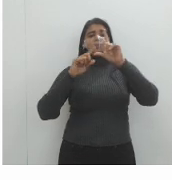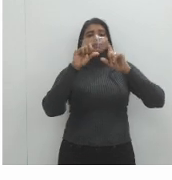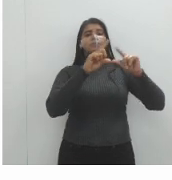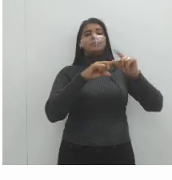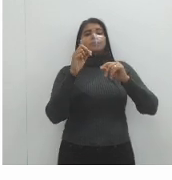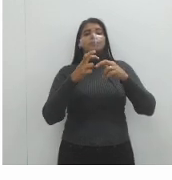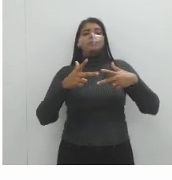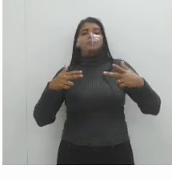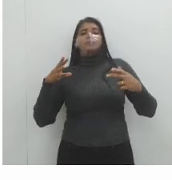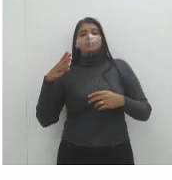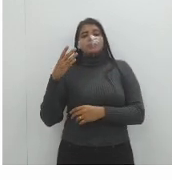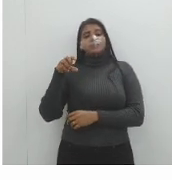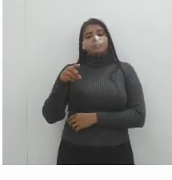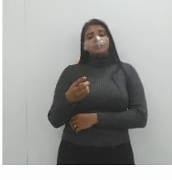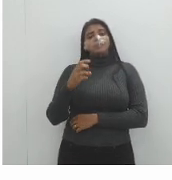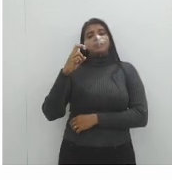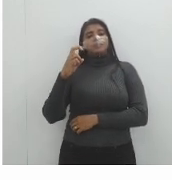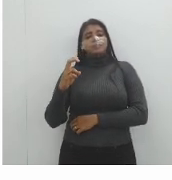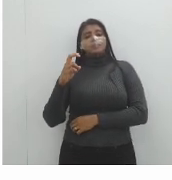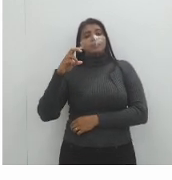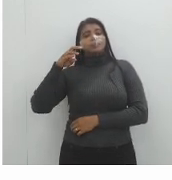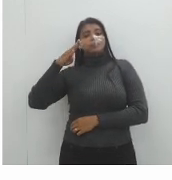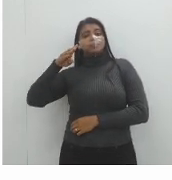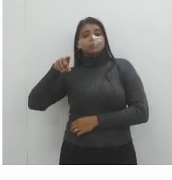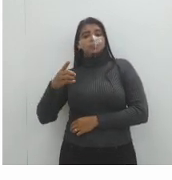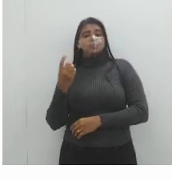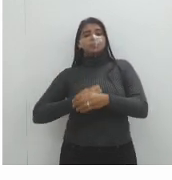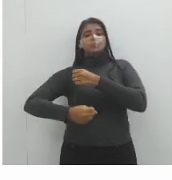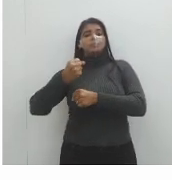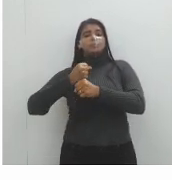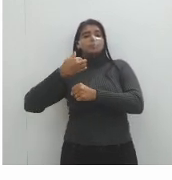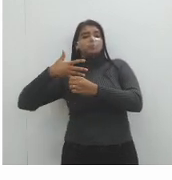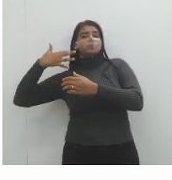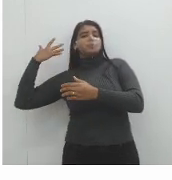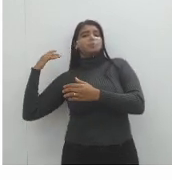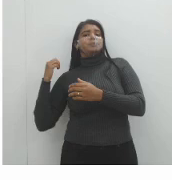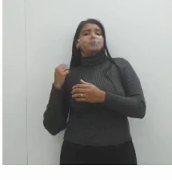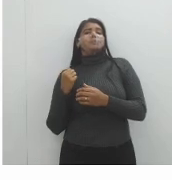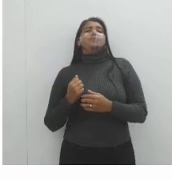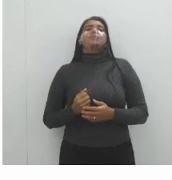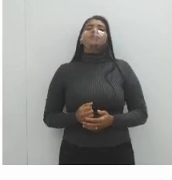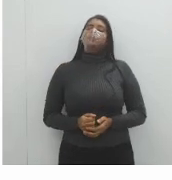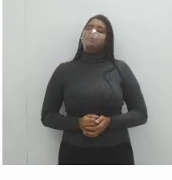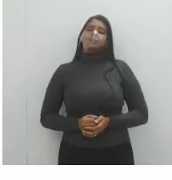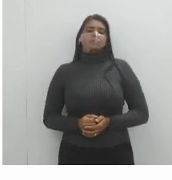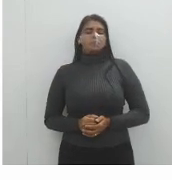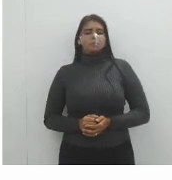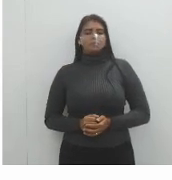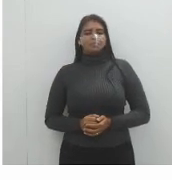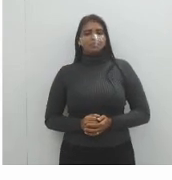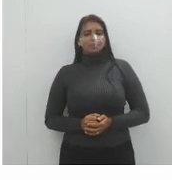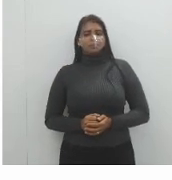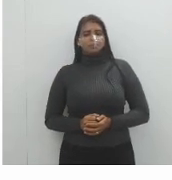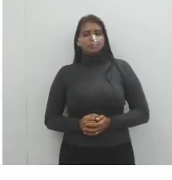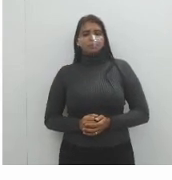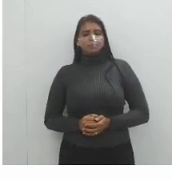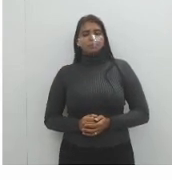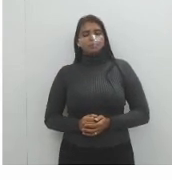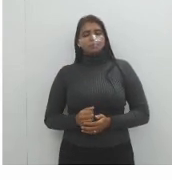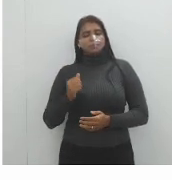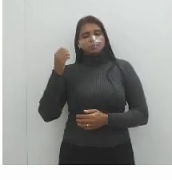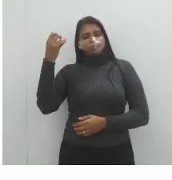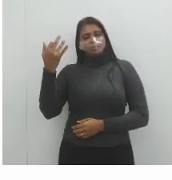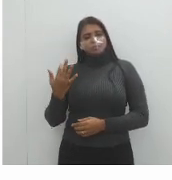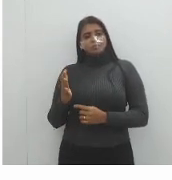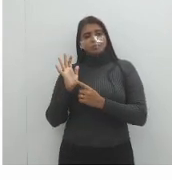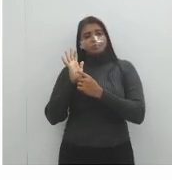há 4,5 bilhões de anos atrás. Então, quando ele fala aqui 4,5 bilhões de anos atrás, ele está se